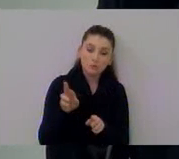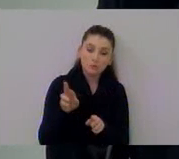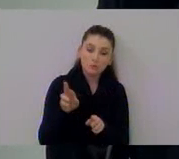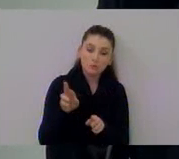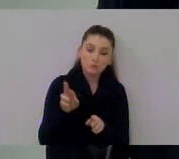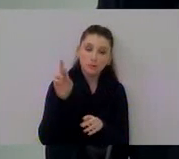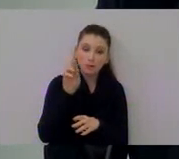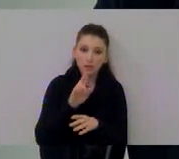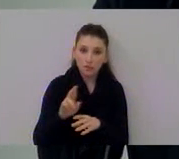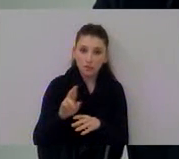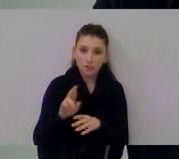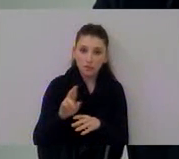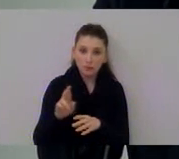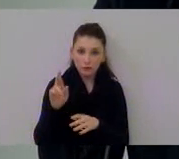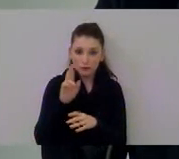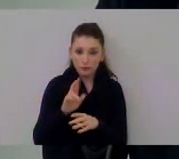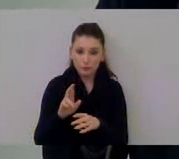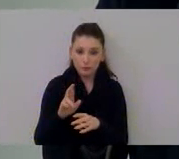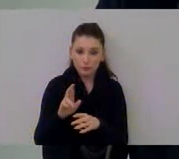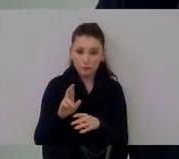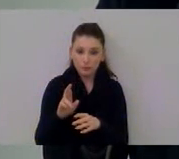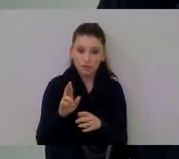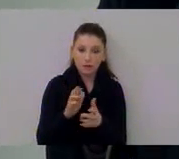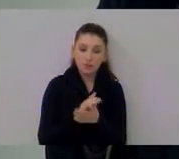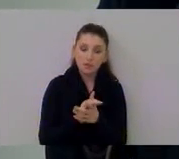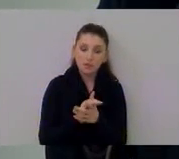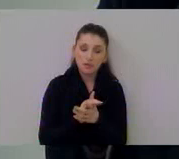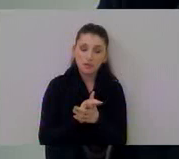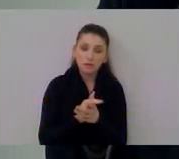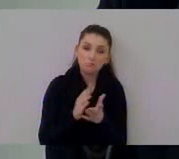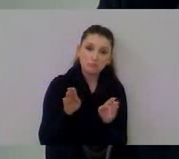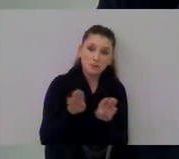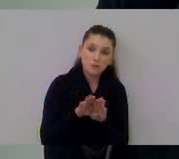a nossa comissão à disposição,